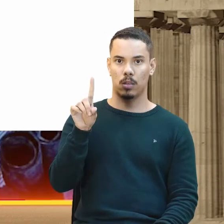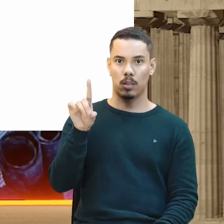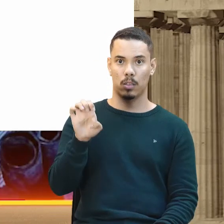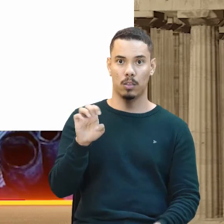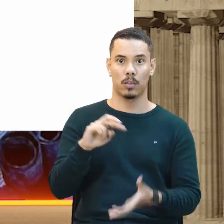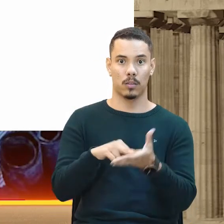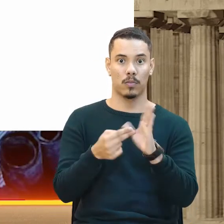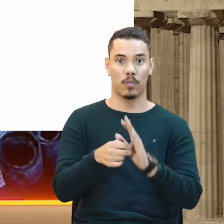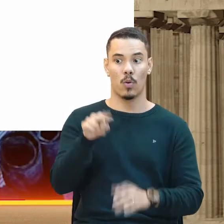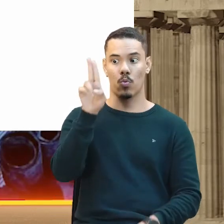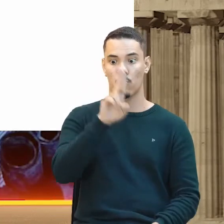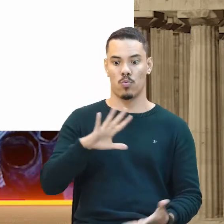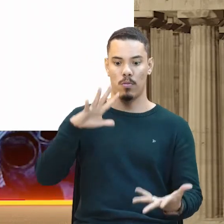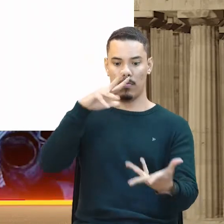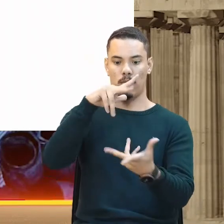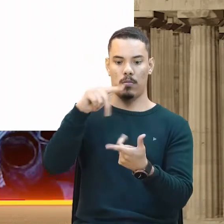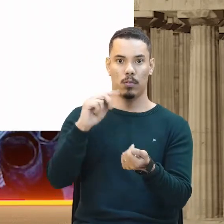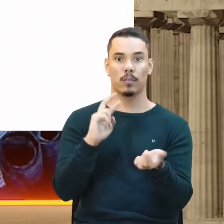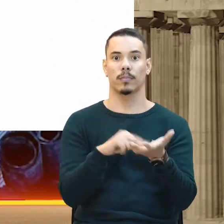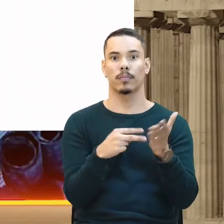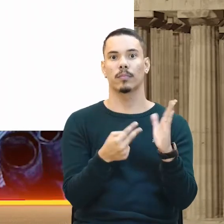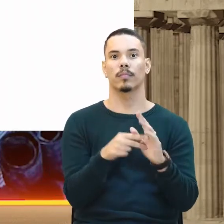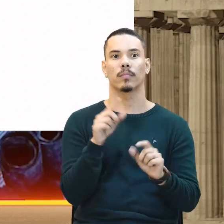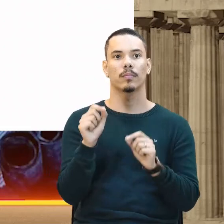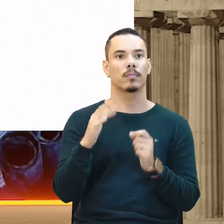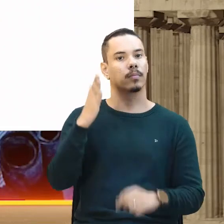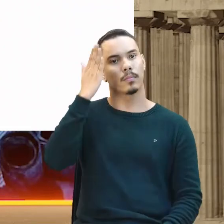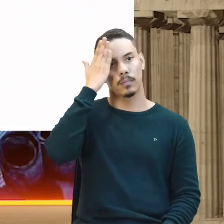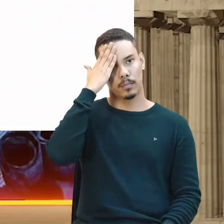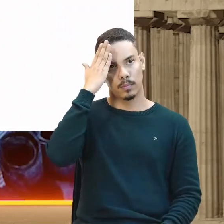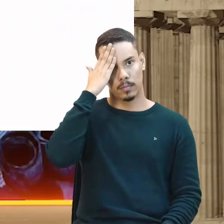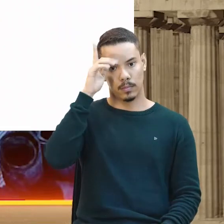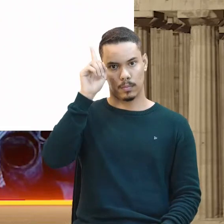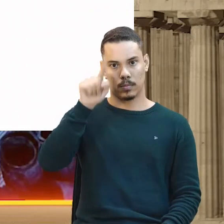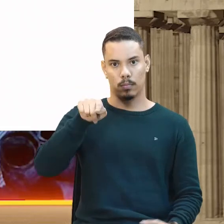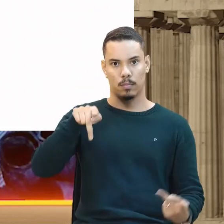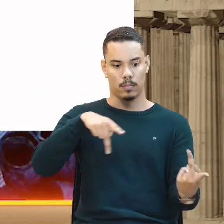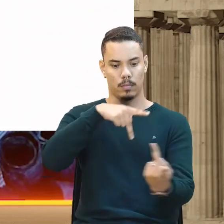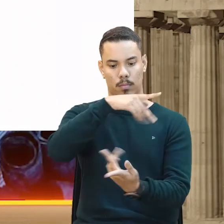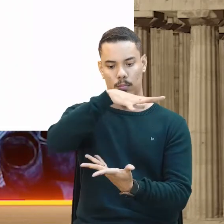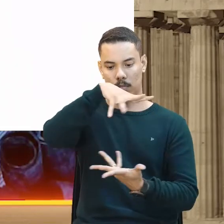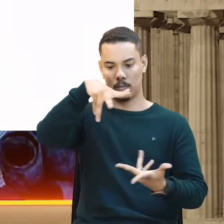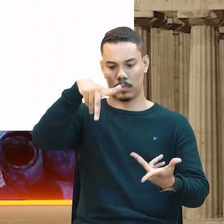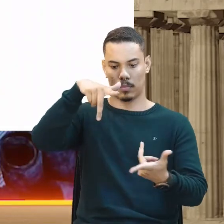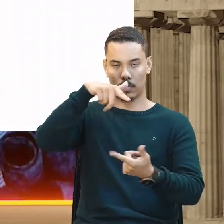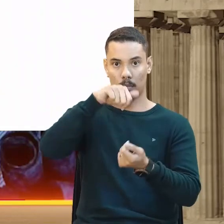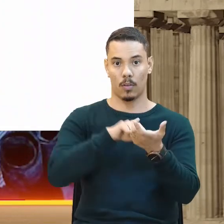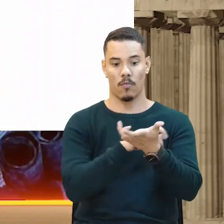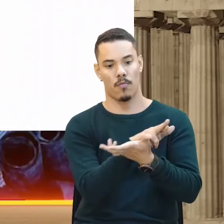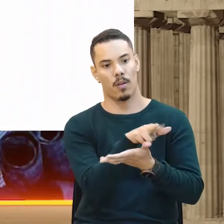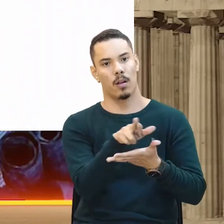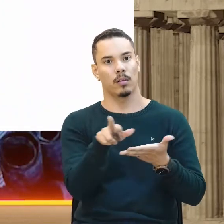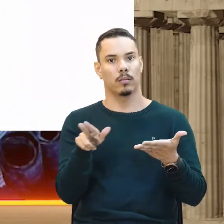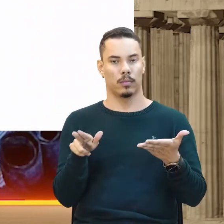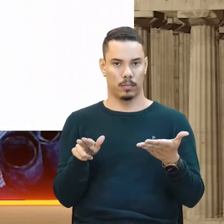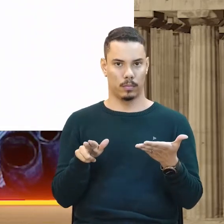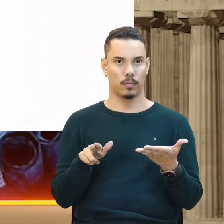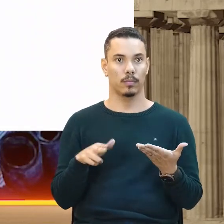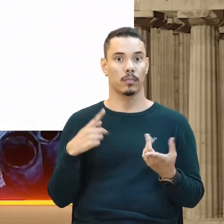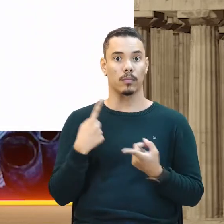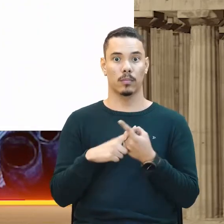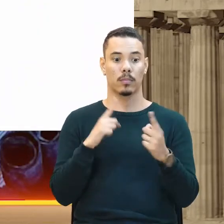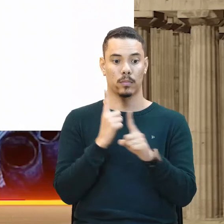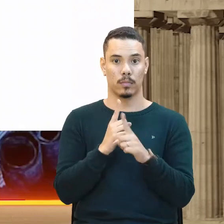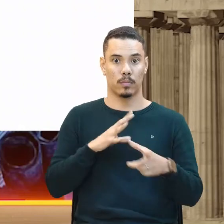que significa que o saber, ele é universal. Os vários saberes se encontram